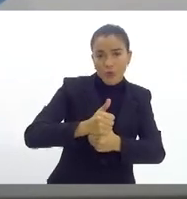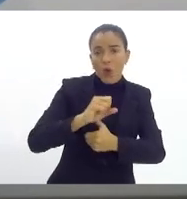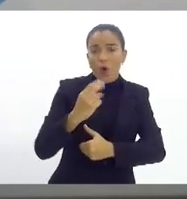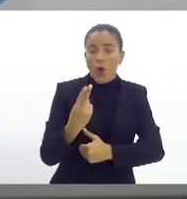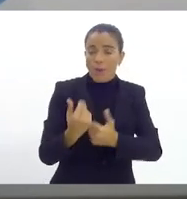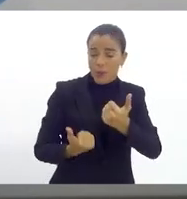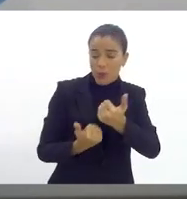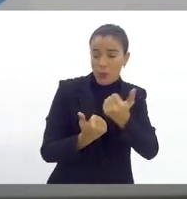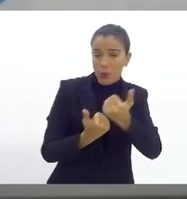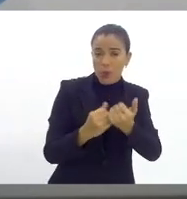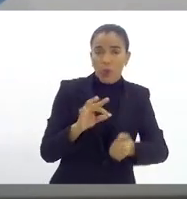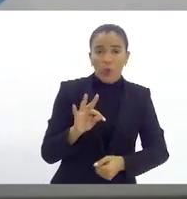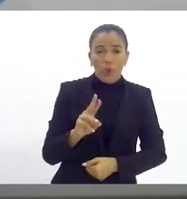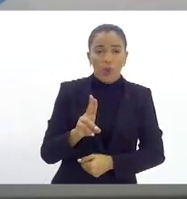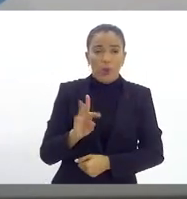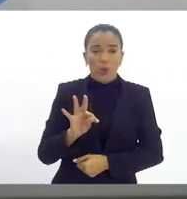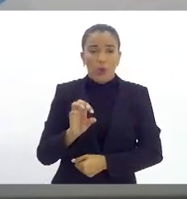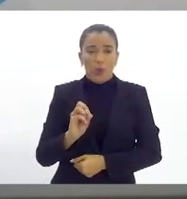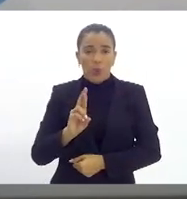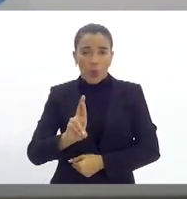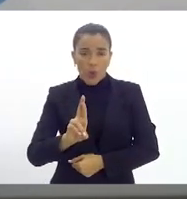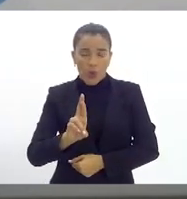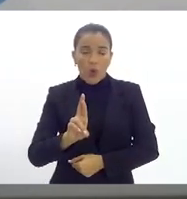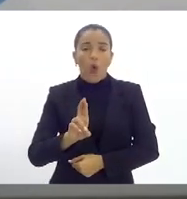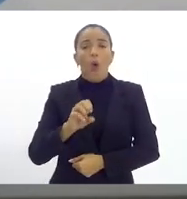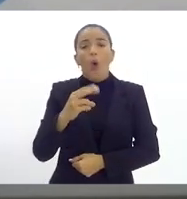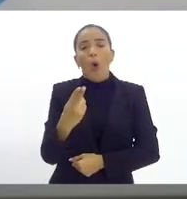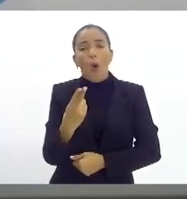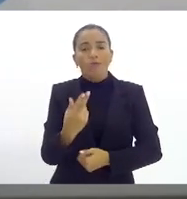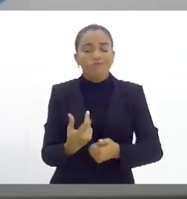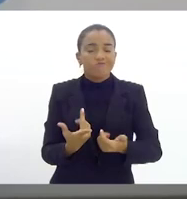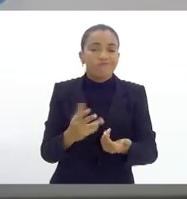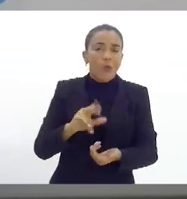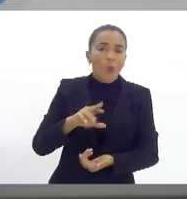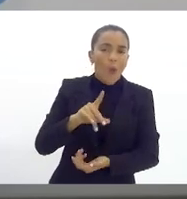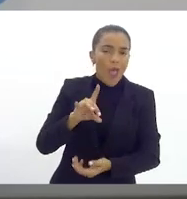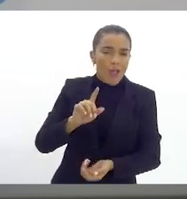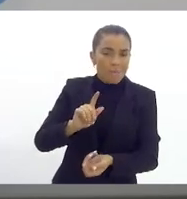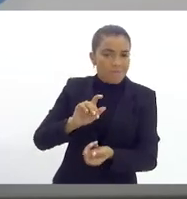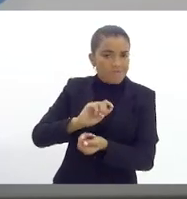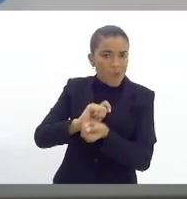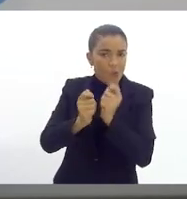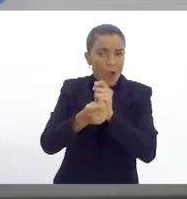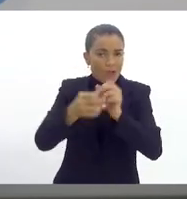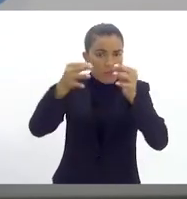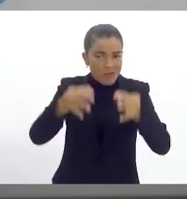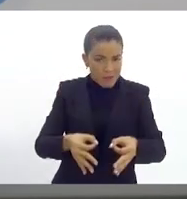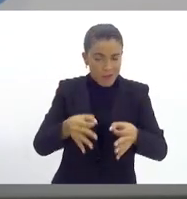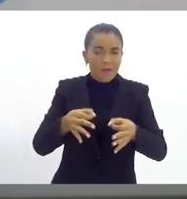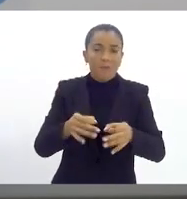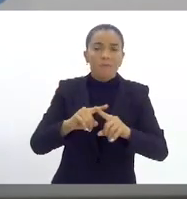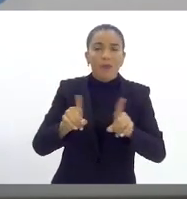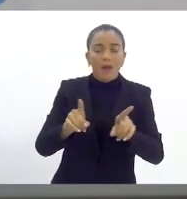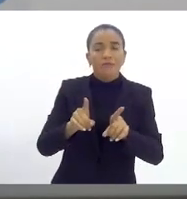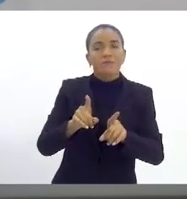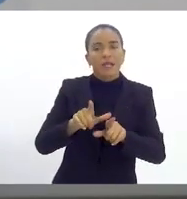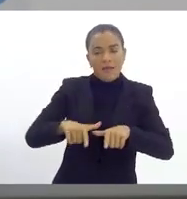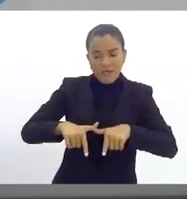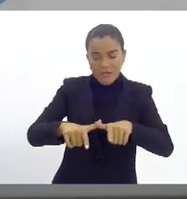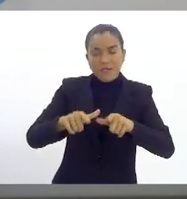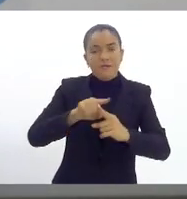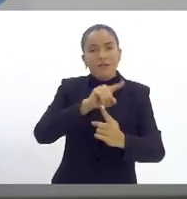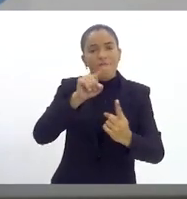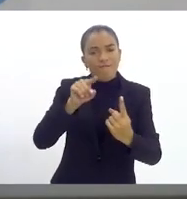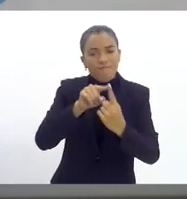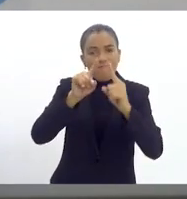por tutores que tem um enquadramento funcional que não é um enquadramento adequado uma vez que exercem funções que